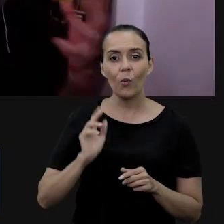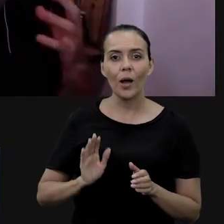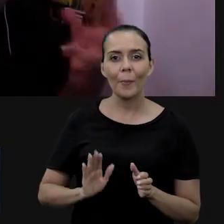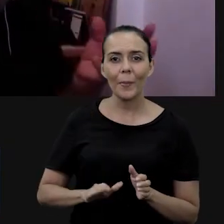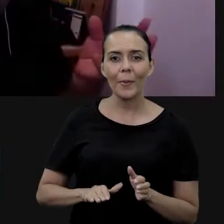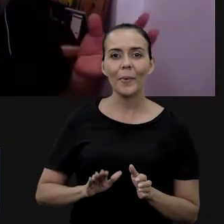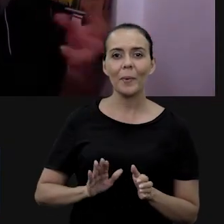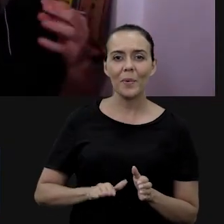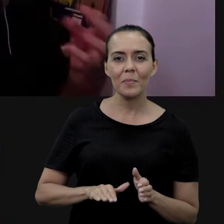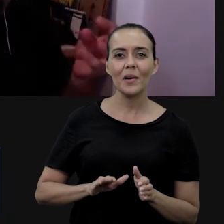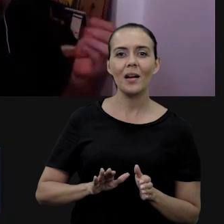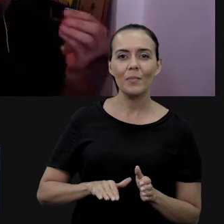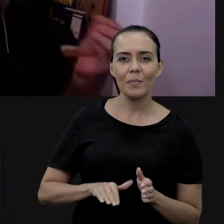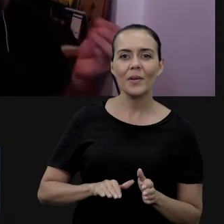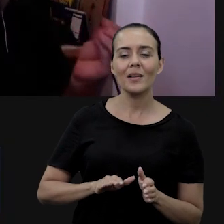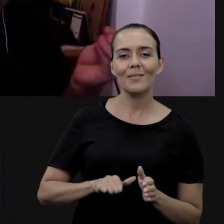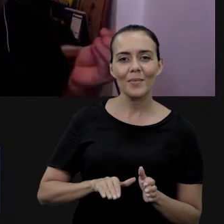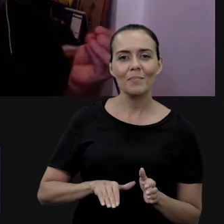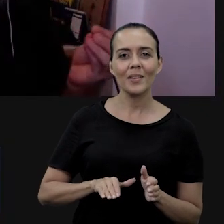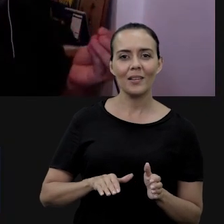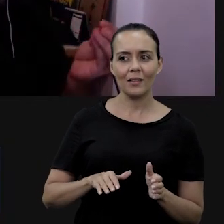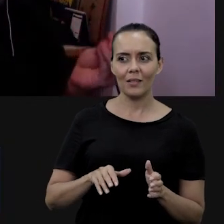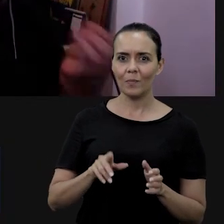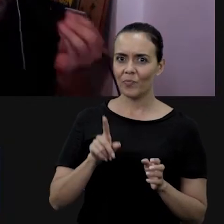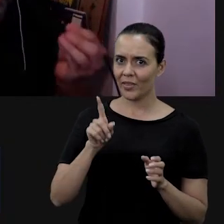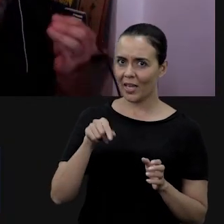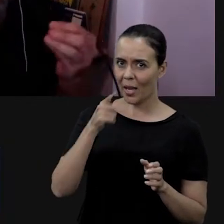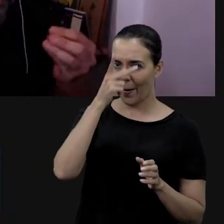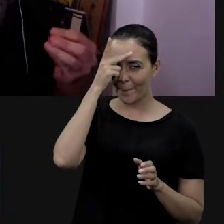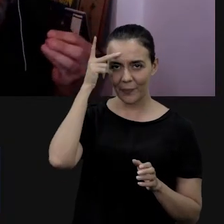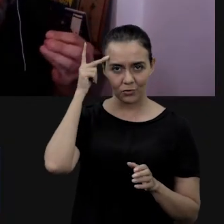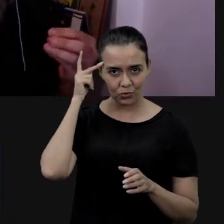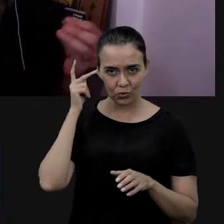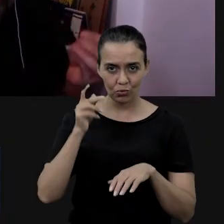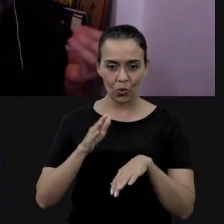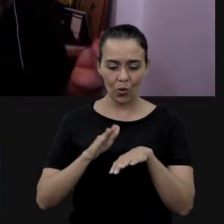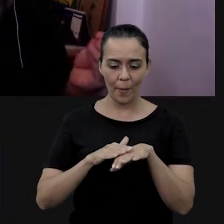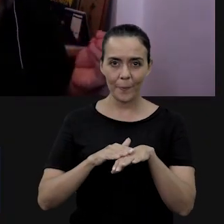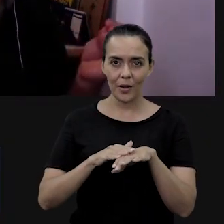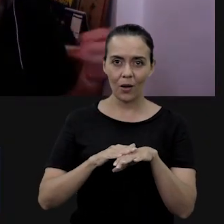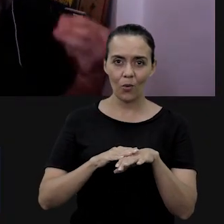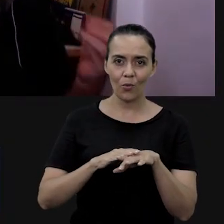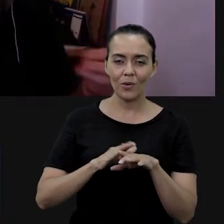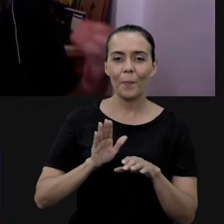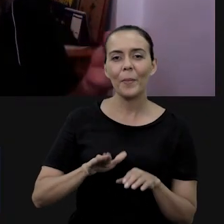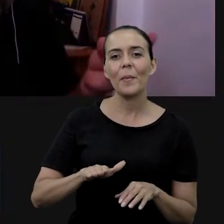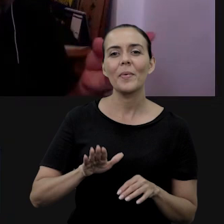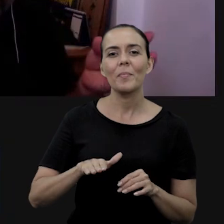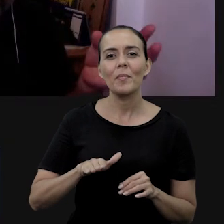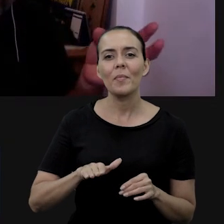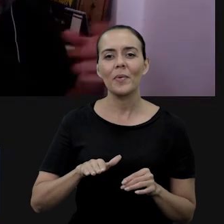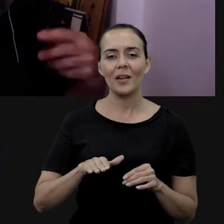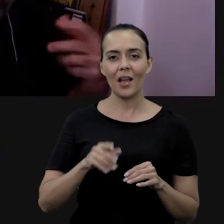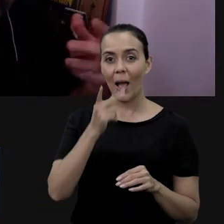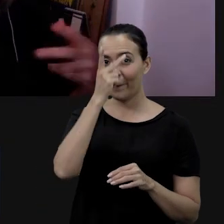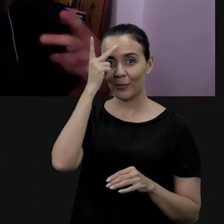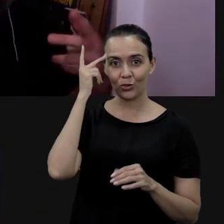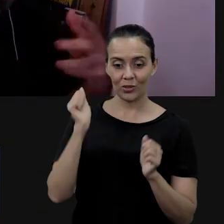porque ali as funções eram revezadas. E a pessoa que fez o som naquele dia, naquela equipe, naquele